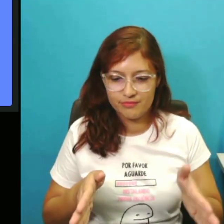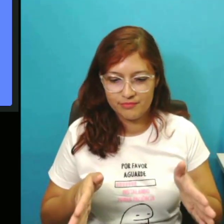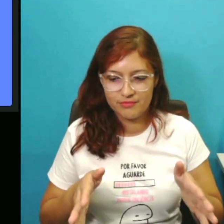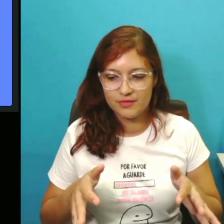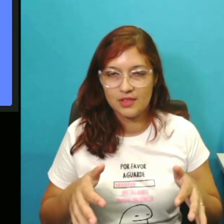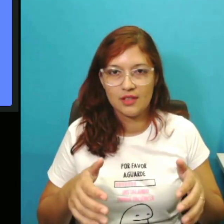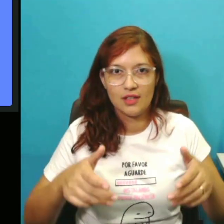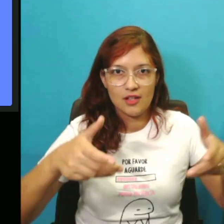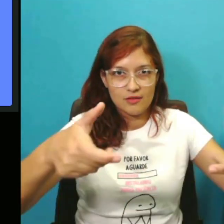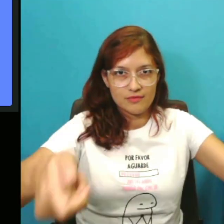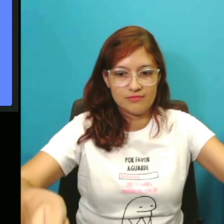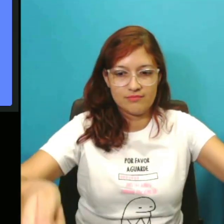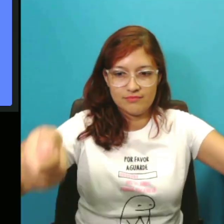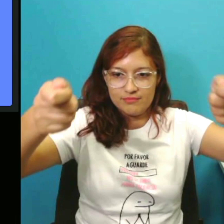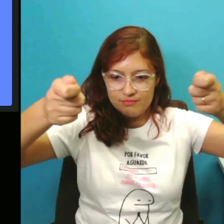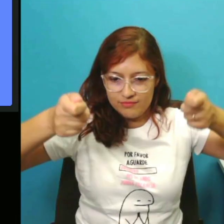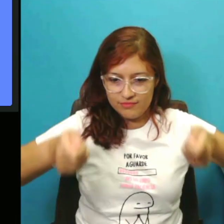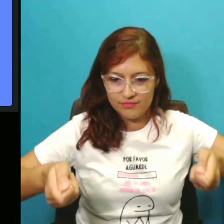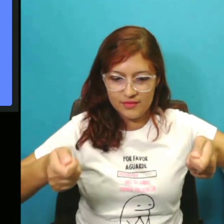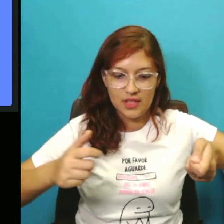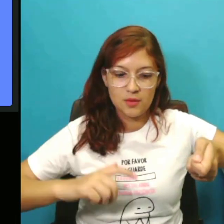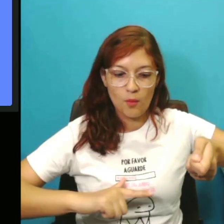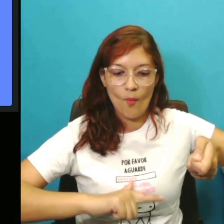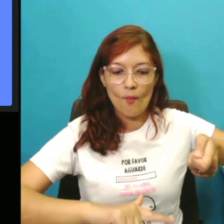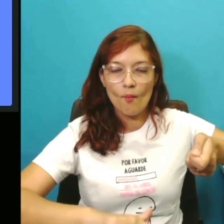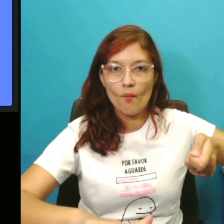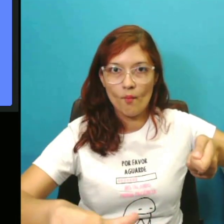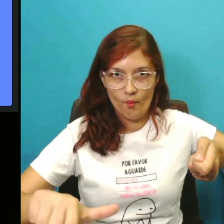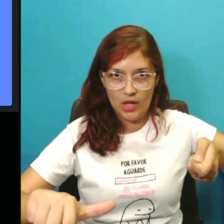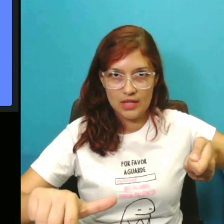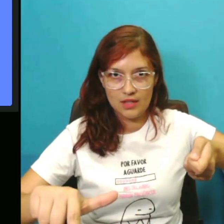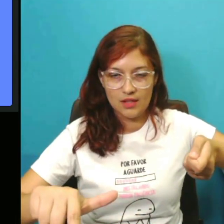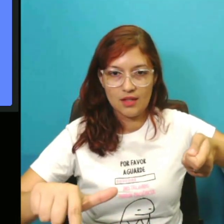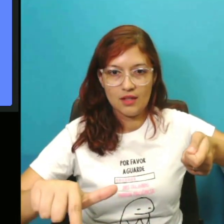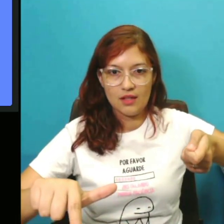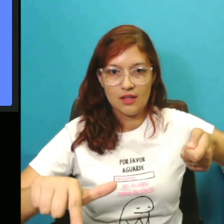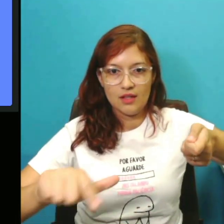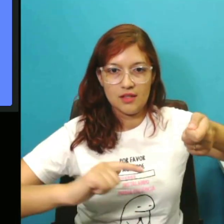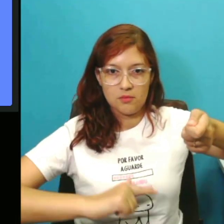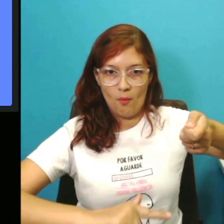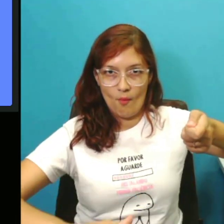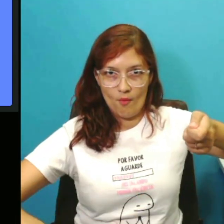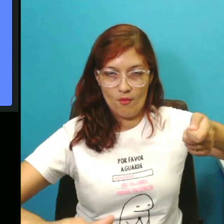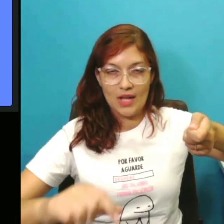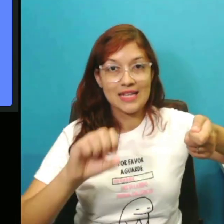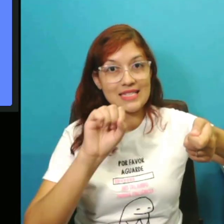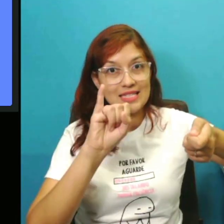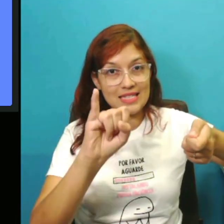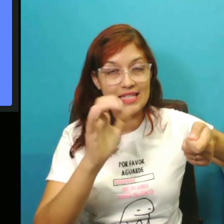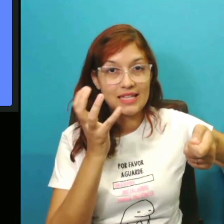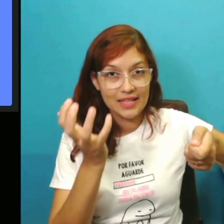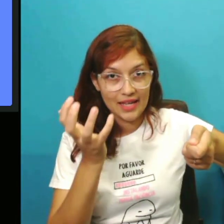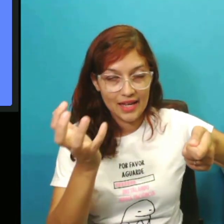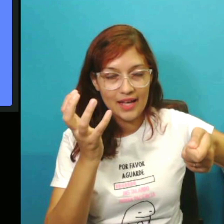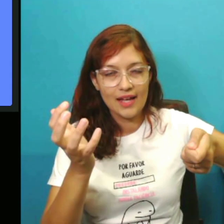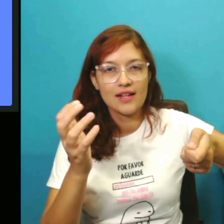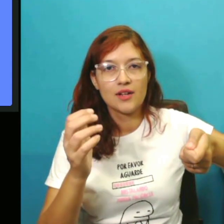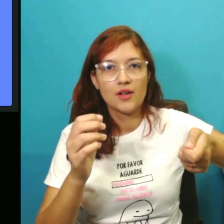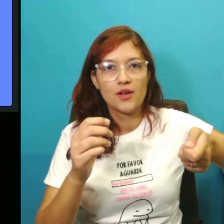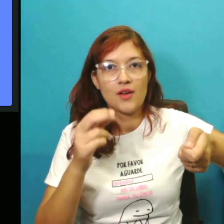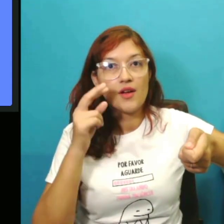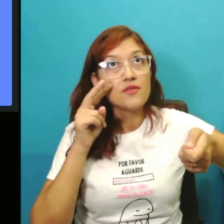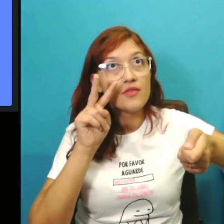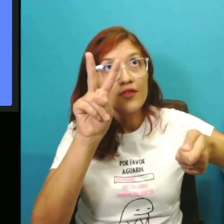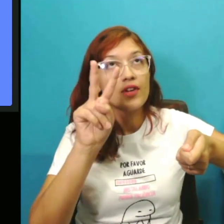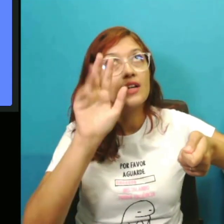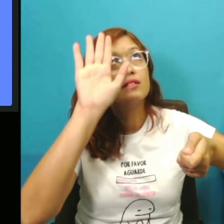Aí apoiou esse refratário, mas deixando a parte de baixo livre. Se quiser que a luz